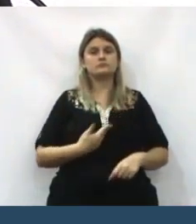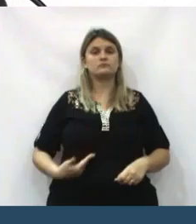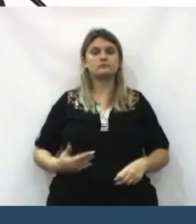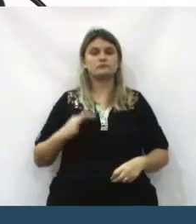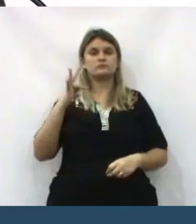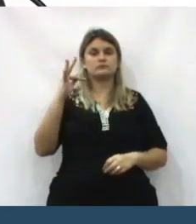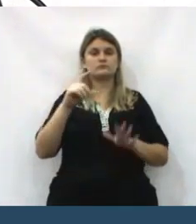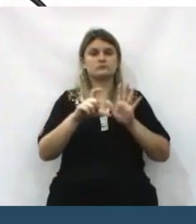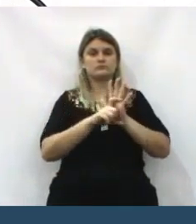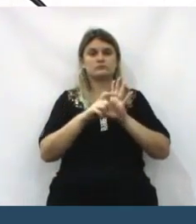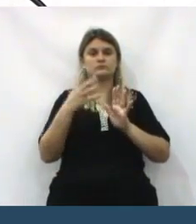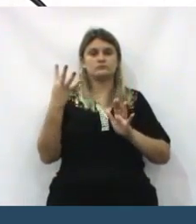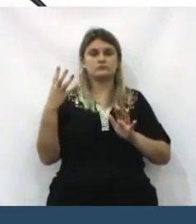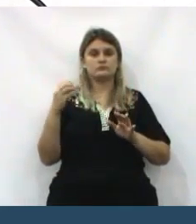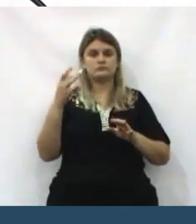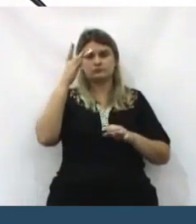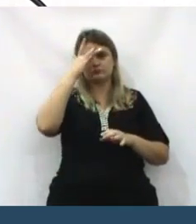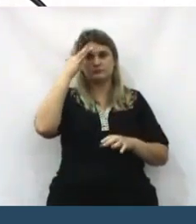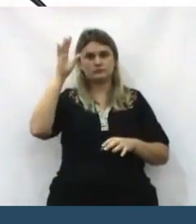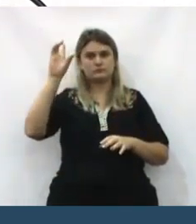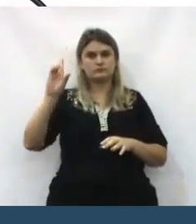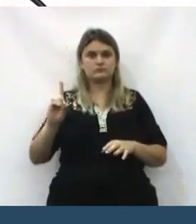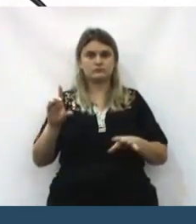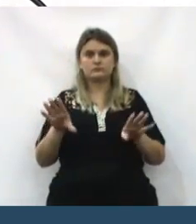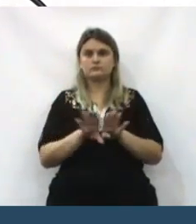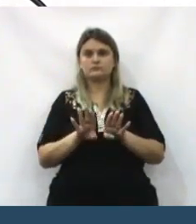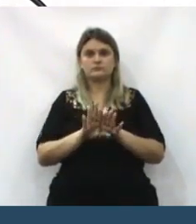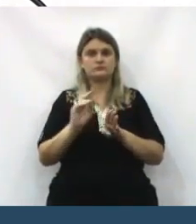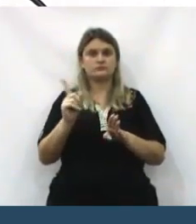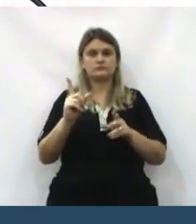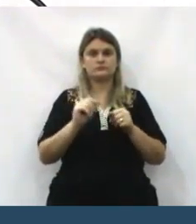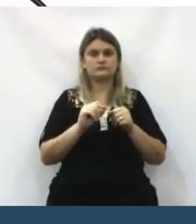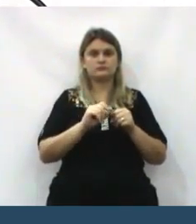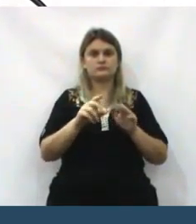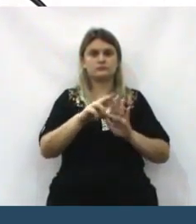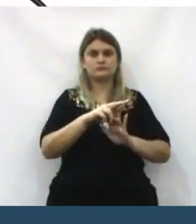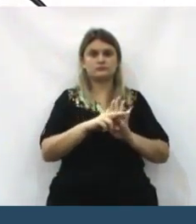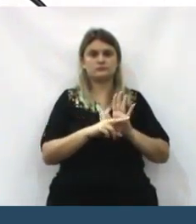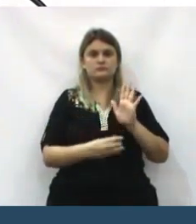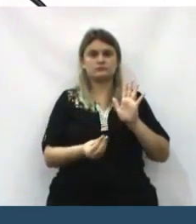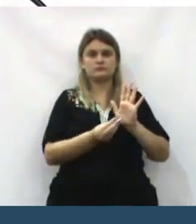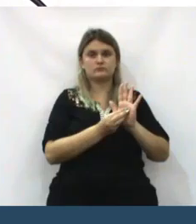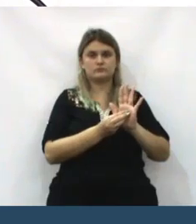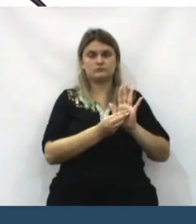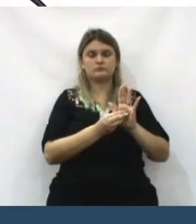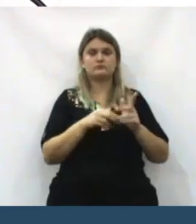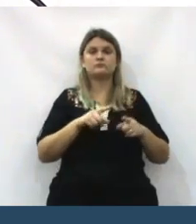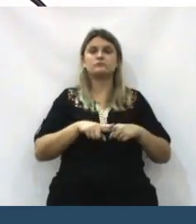Para o governo federal, no artigo 40, para os deficientes, também não regulamentou.